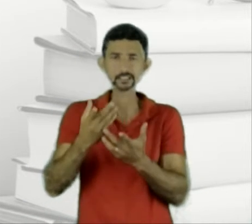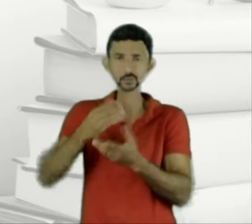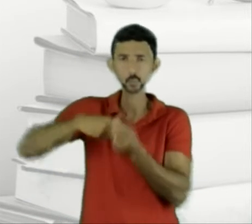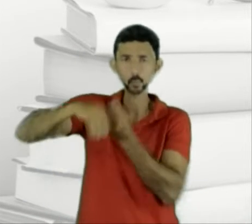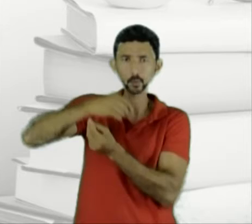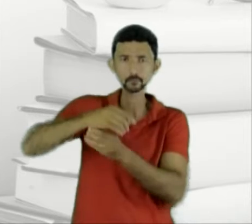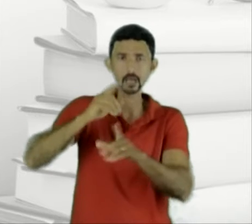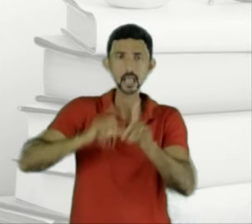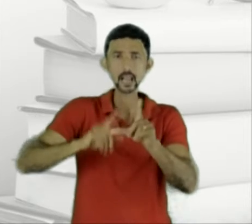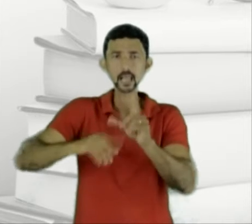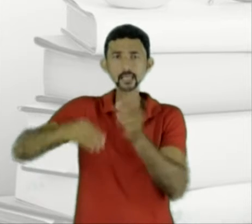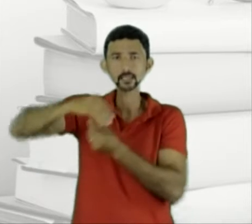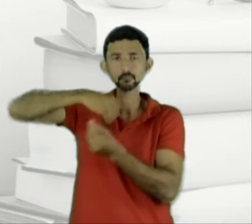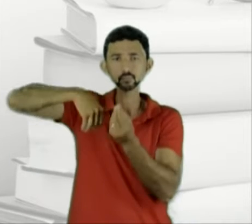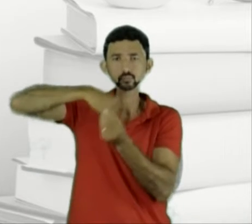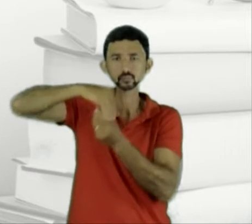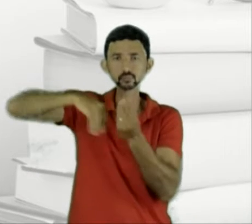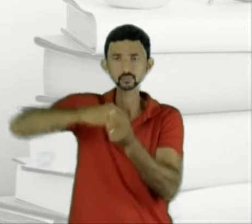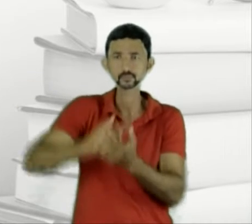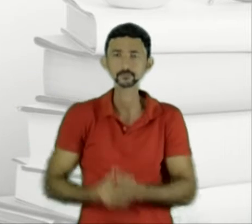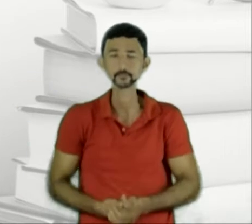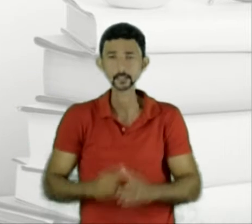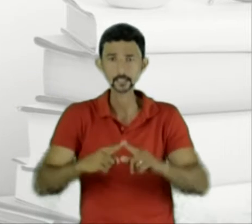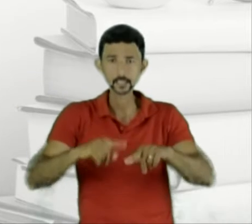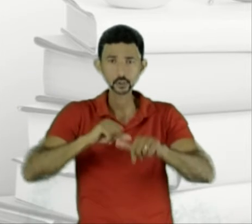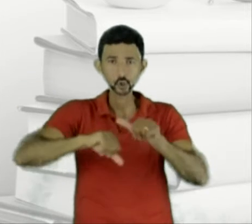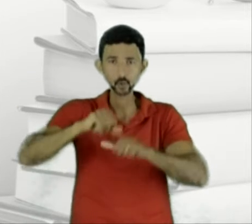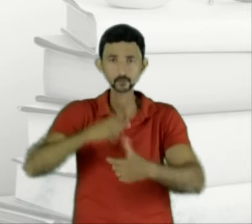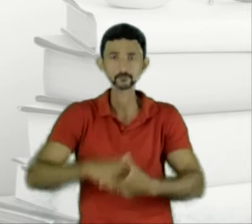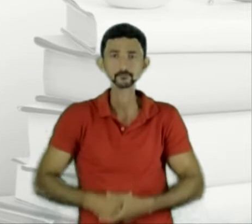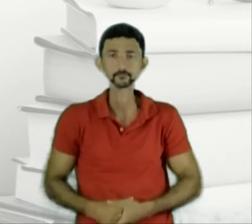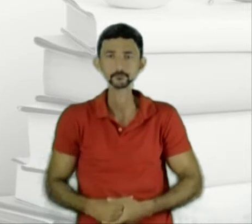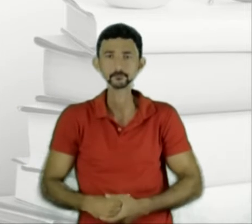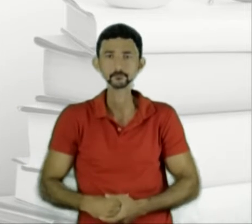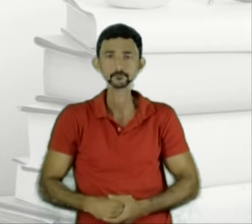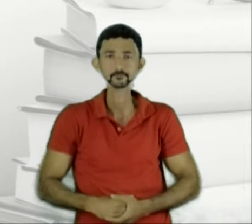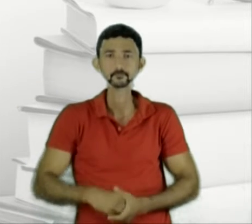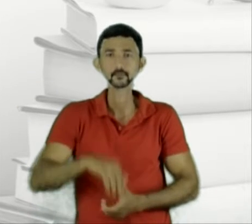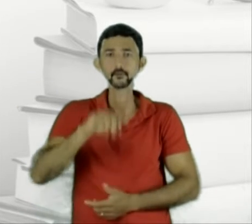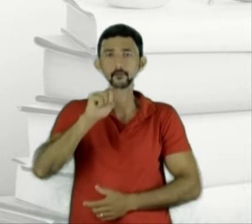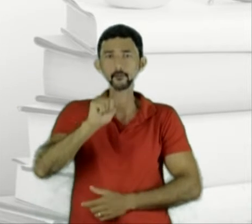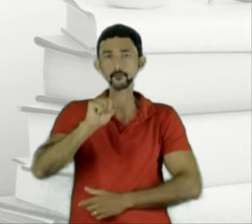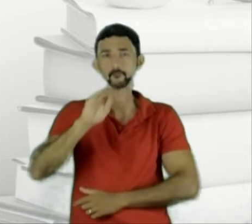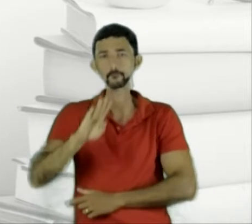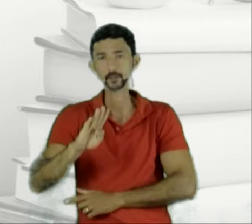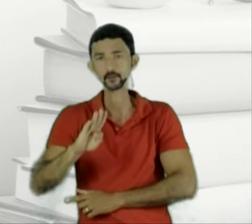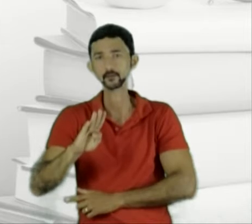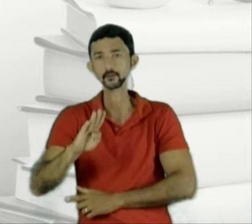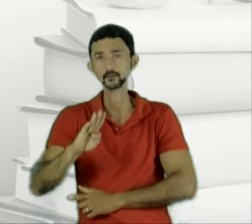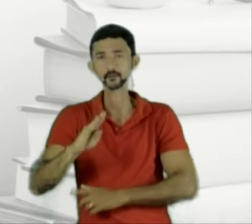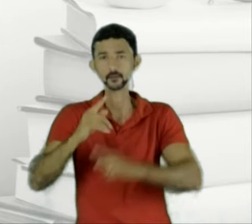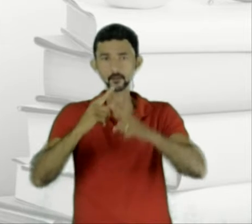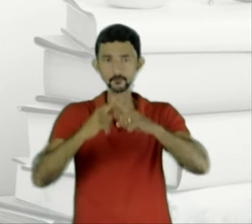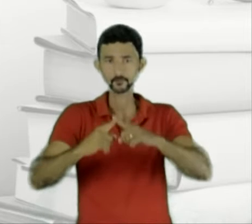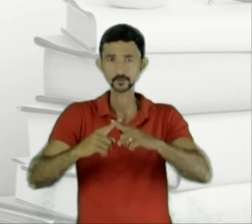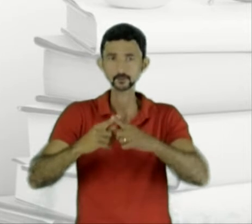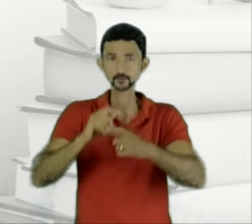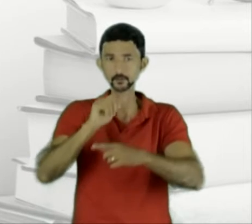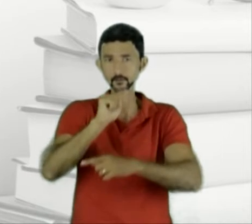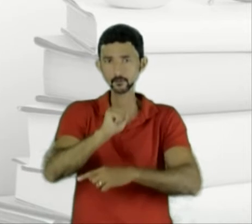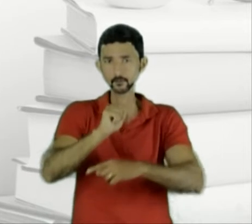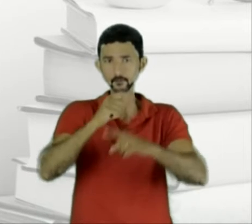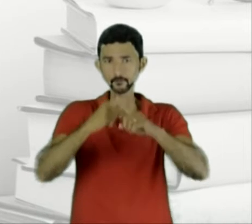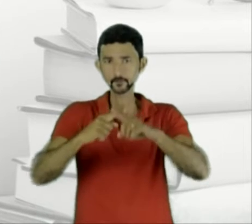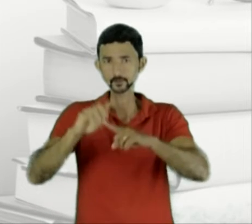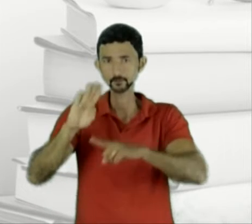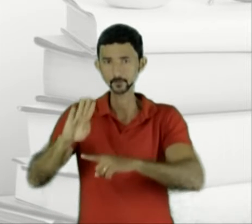a mesma parte literal, mas elas estão apenas trocadas. Lembrando que AB é um produto A vezes B. BA